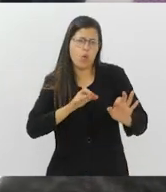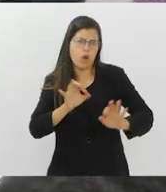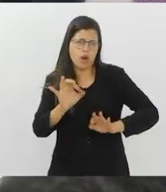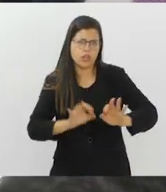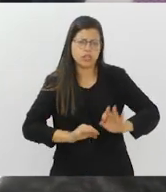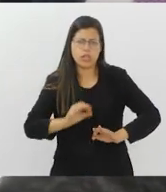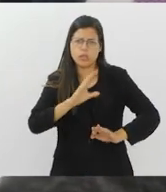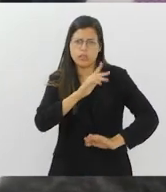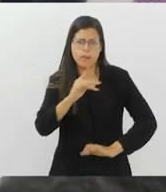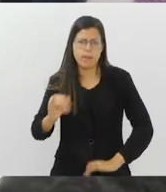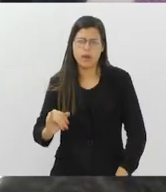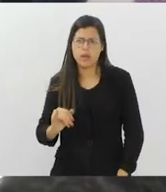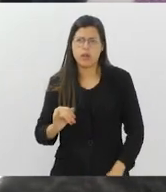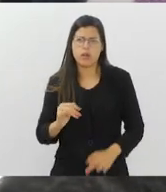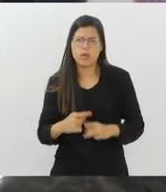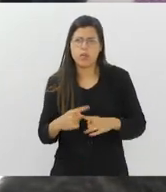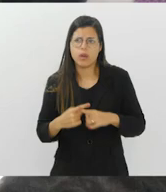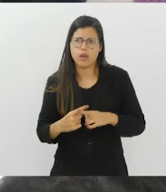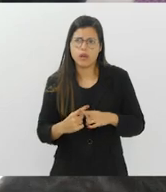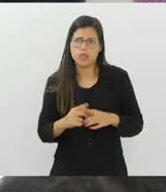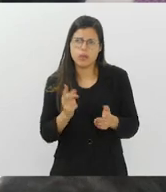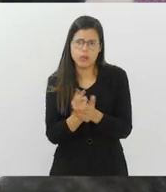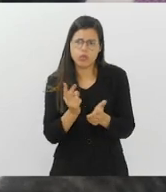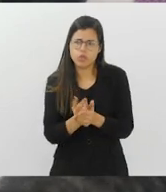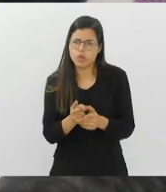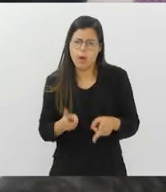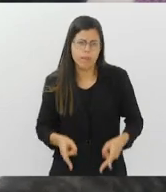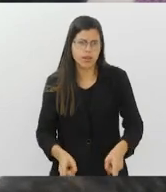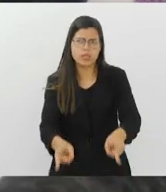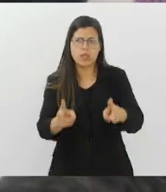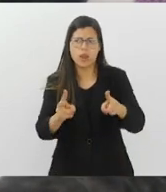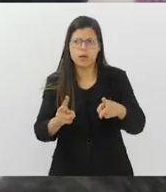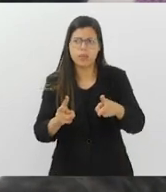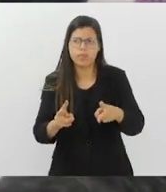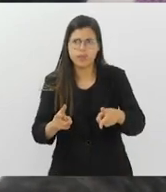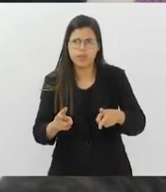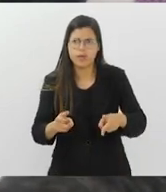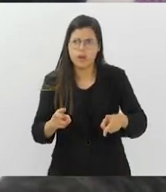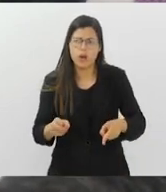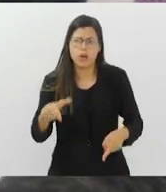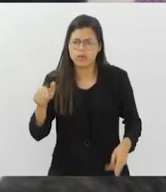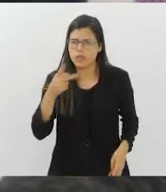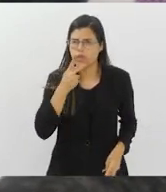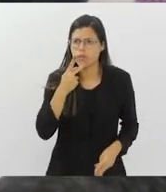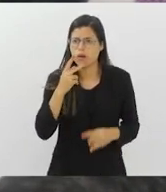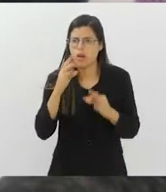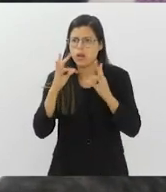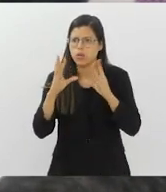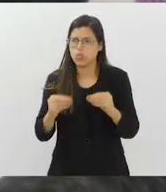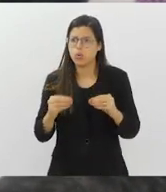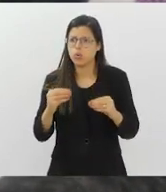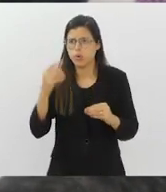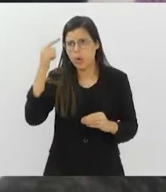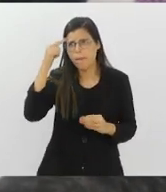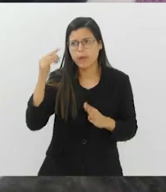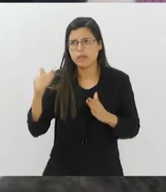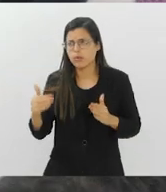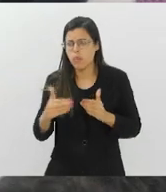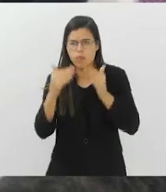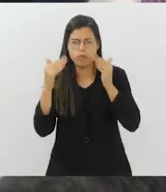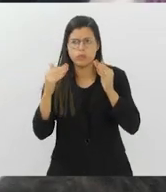CPI, porque senão nós não vamos sair do lugar. Mas vamos seguir. O que você falou realmente é tudo o que eu penso com os